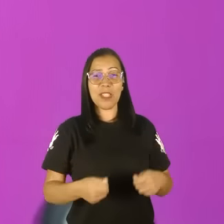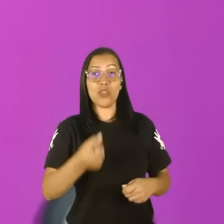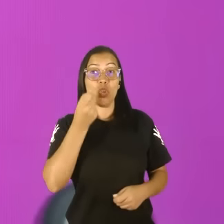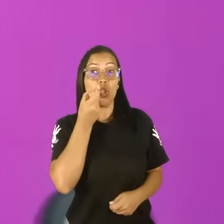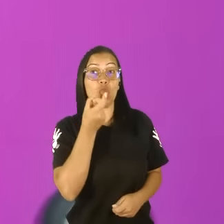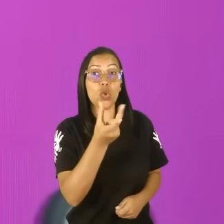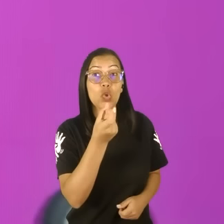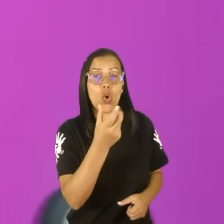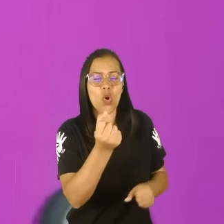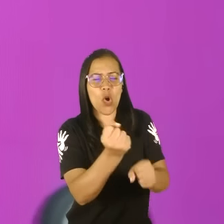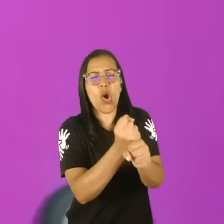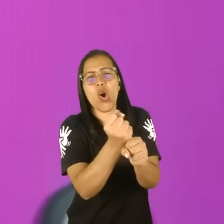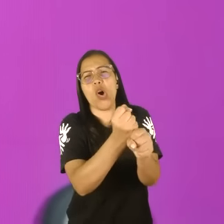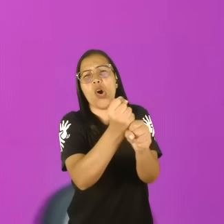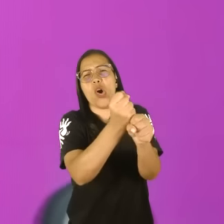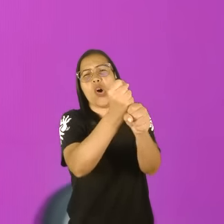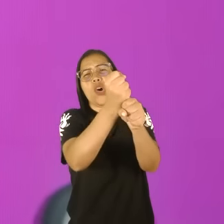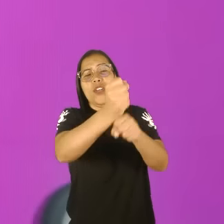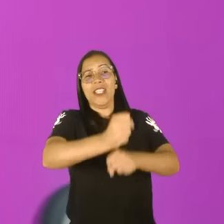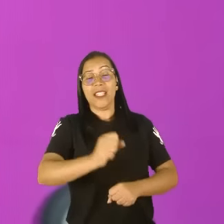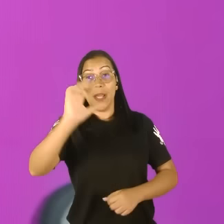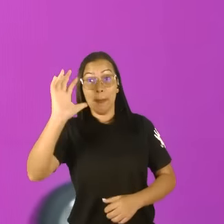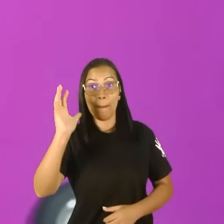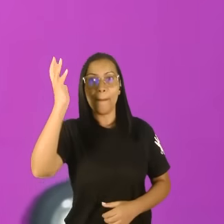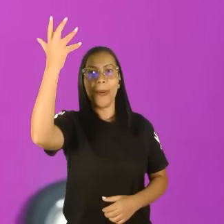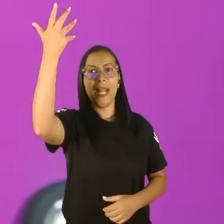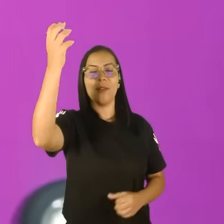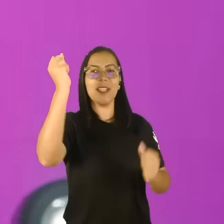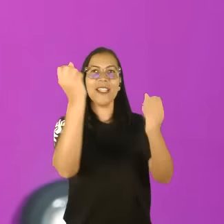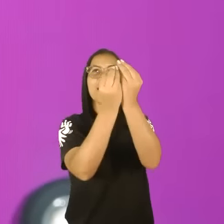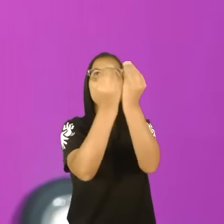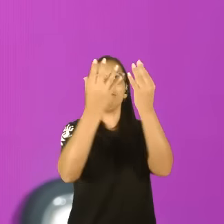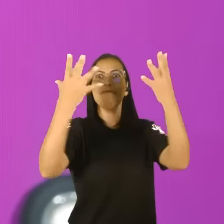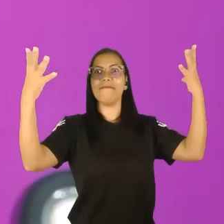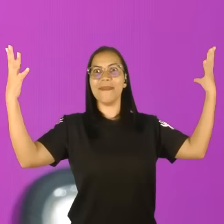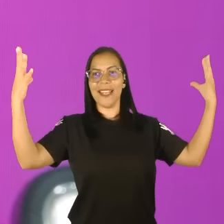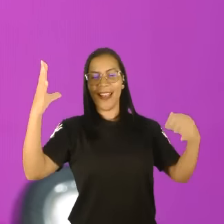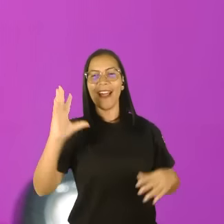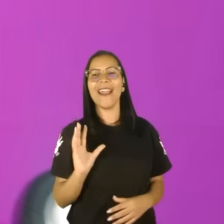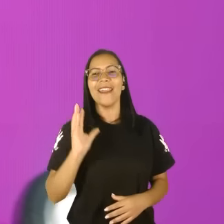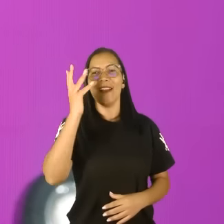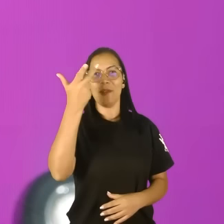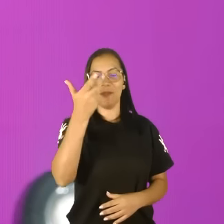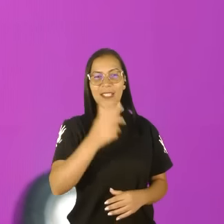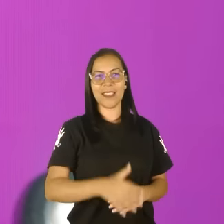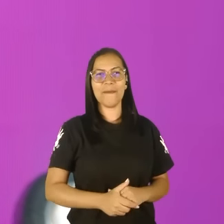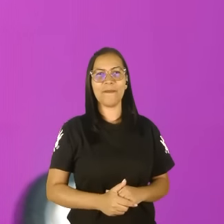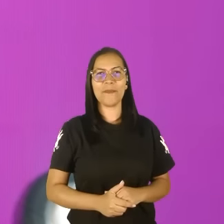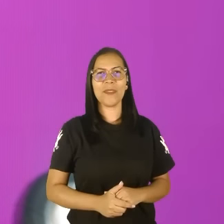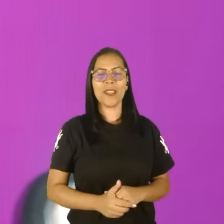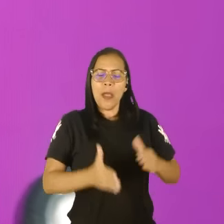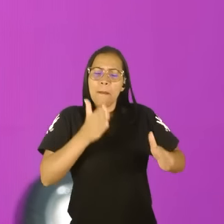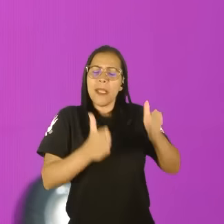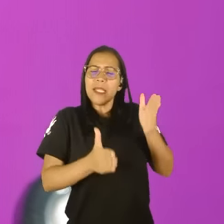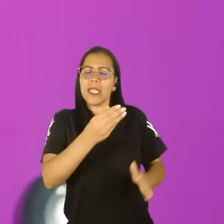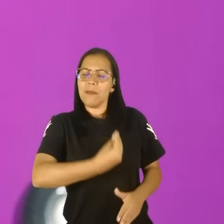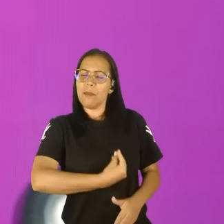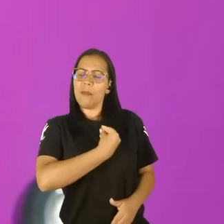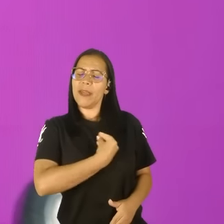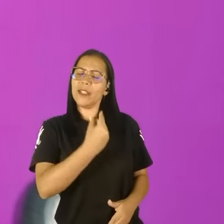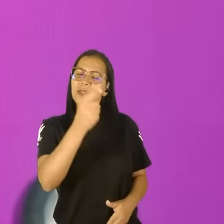do Egito, abaixo apenas de Faraó, ele é um homem. Ele não é um garoto, ele é um homem. Ele é um homem capaz de